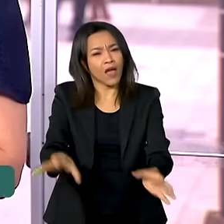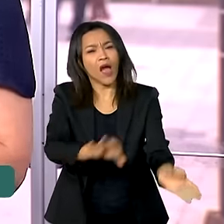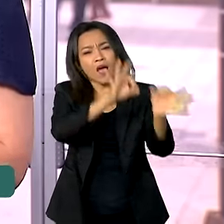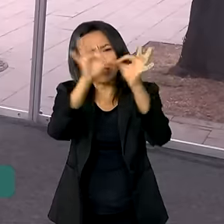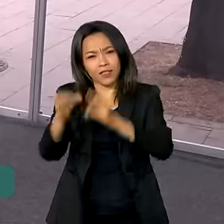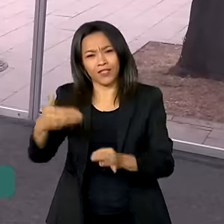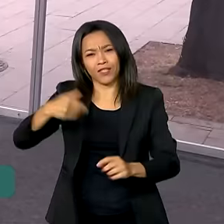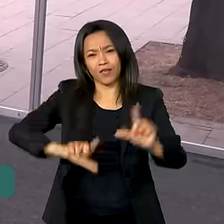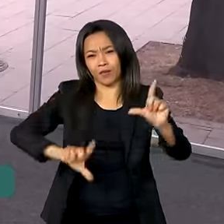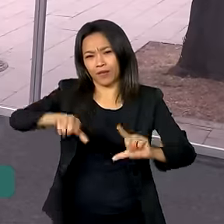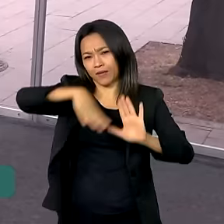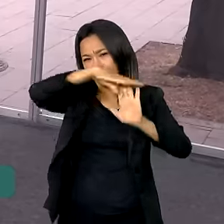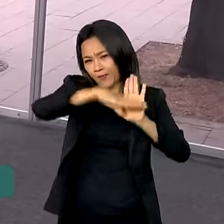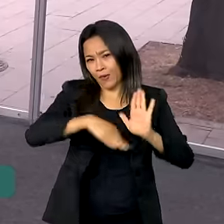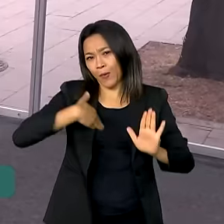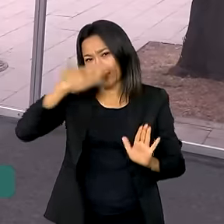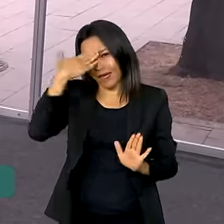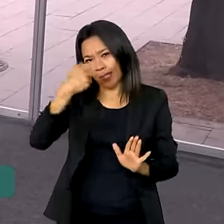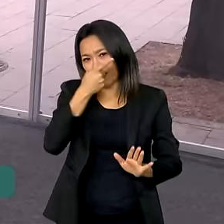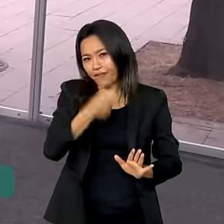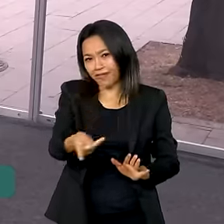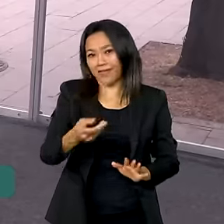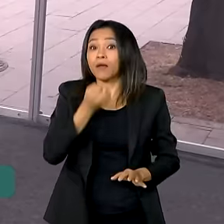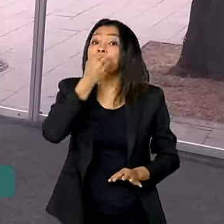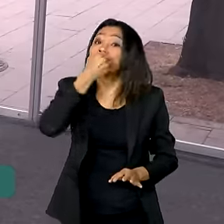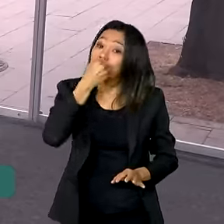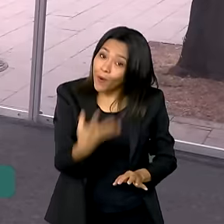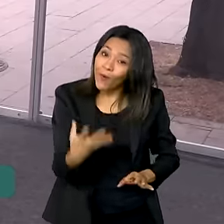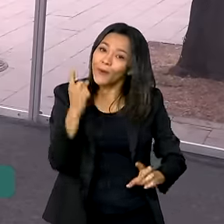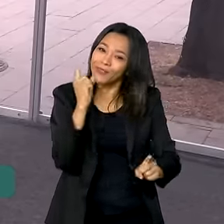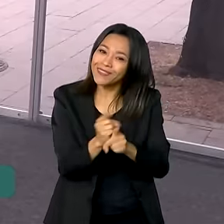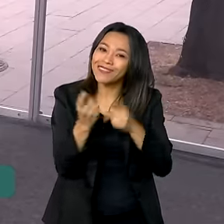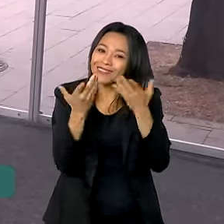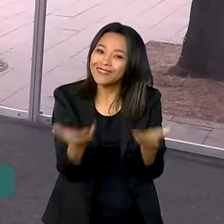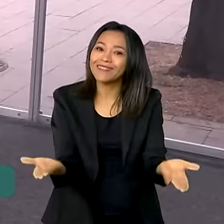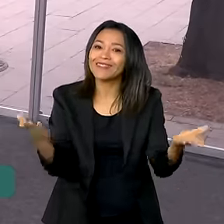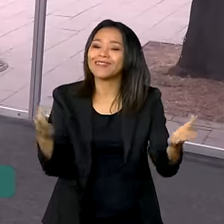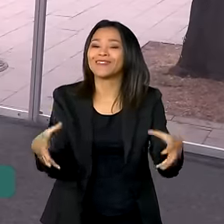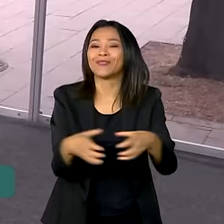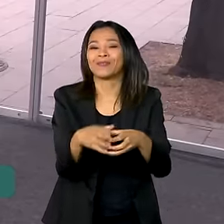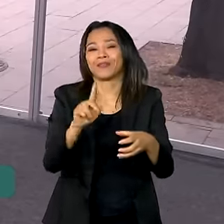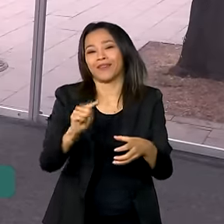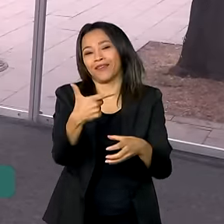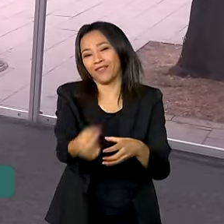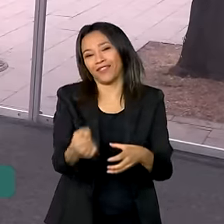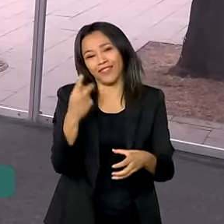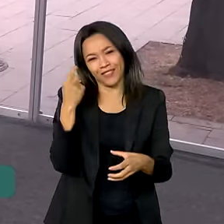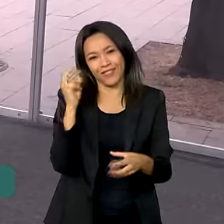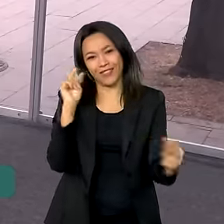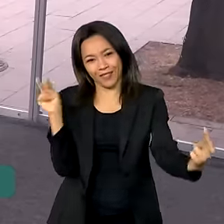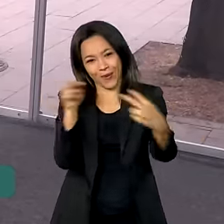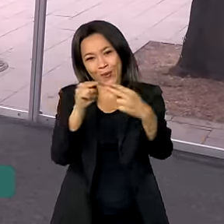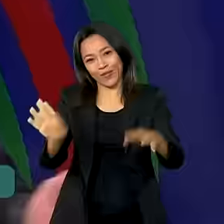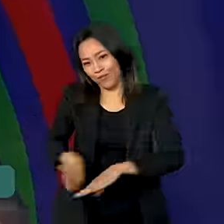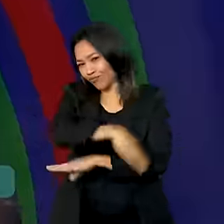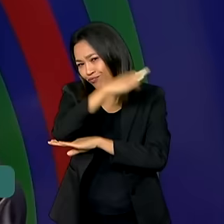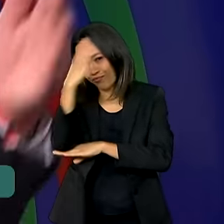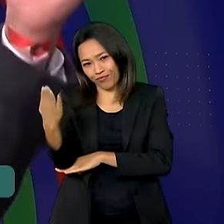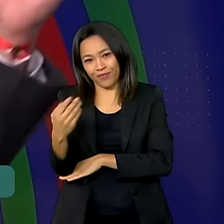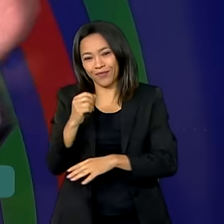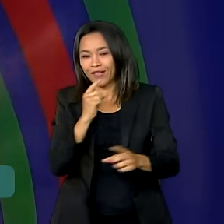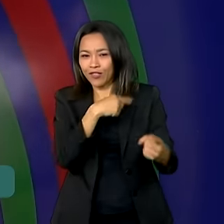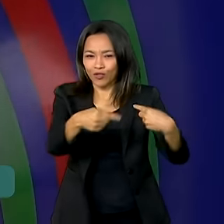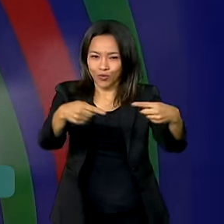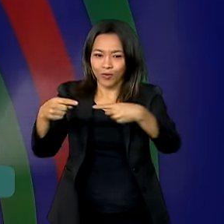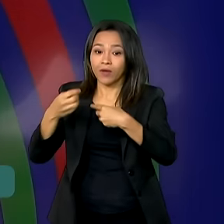Gov. Ministro, obrigada pela visita, bom G20 e a gente se vê então aí ao longo do dia nas discussões. Obrigada. Eu que agradeço e é